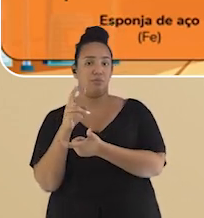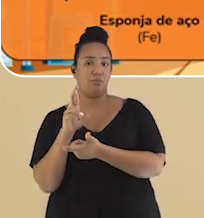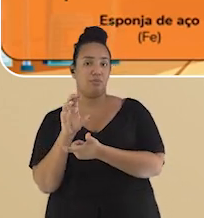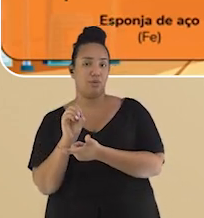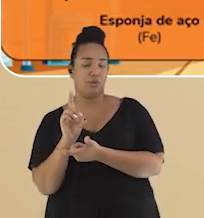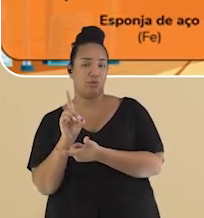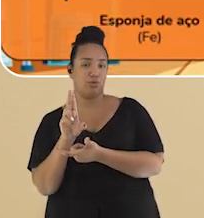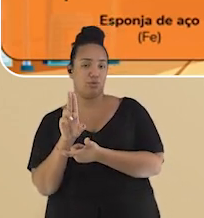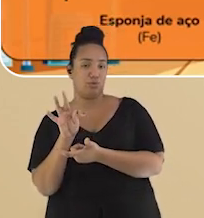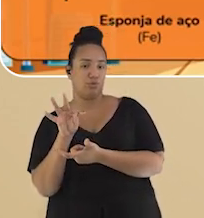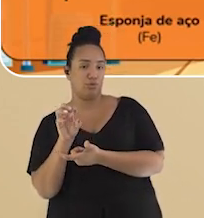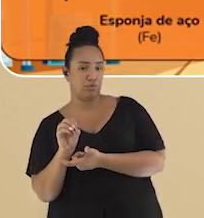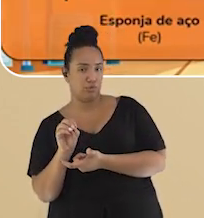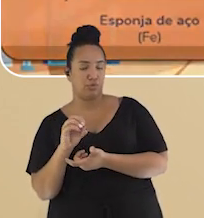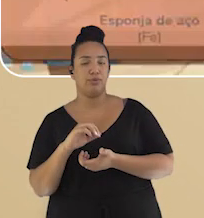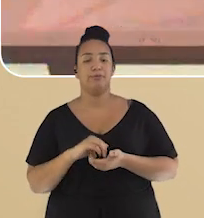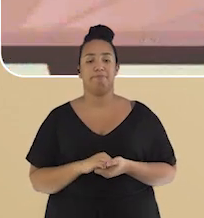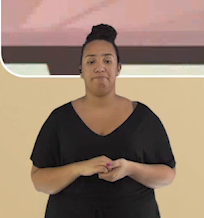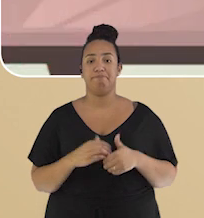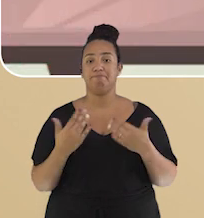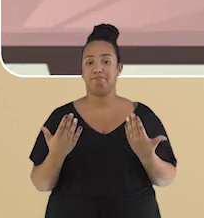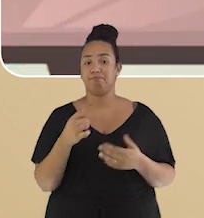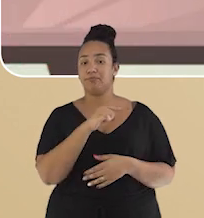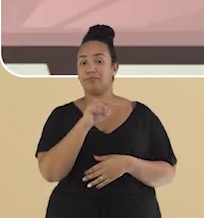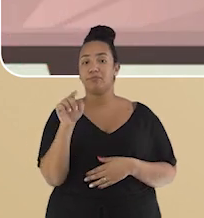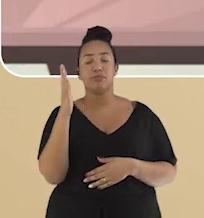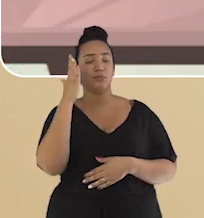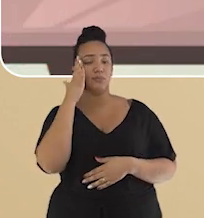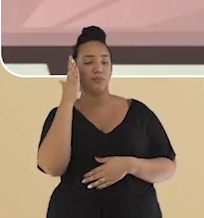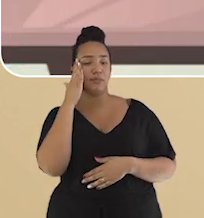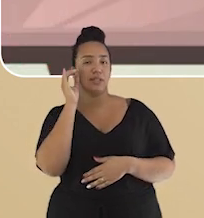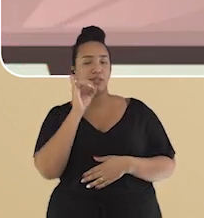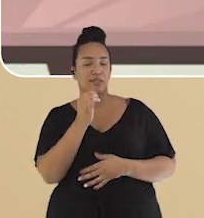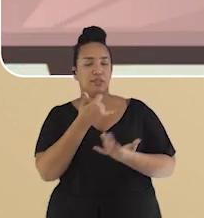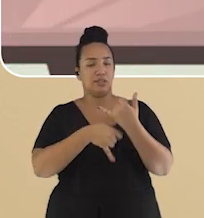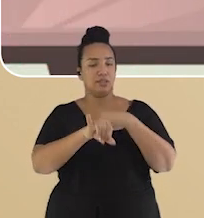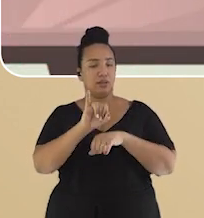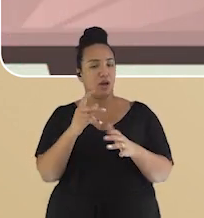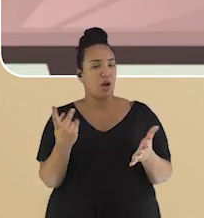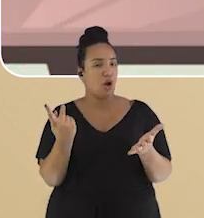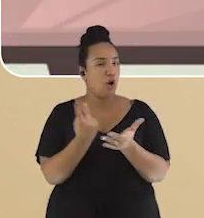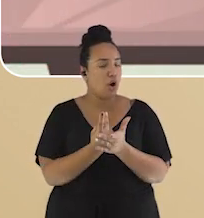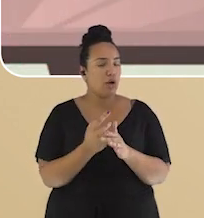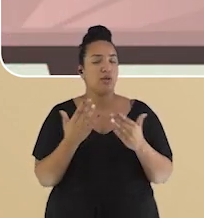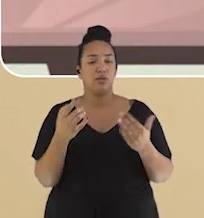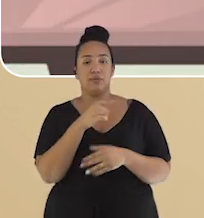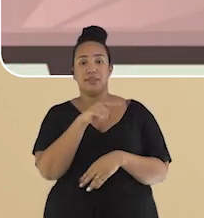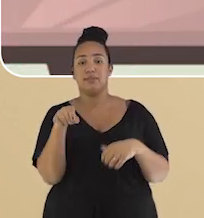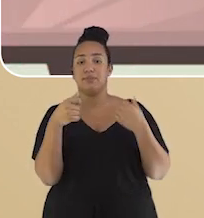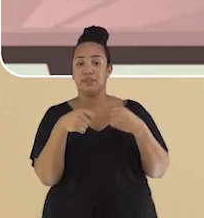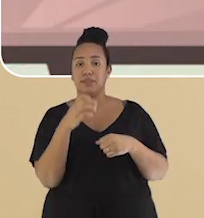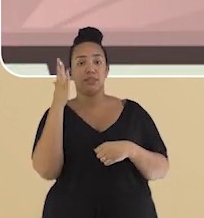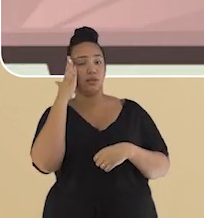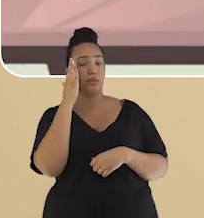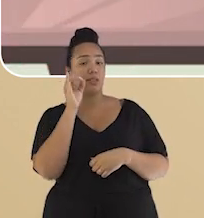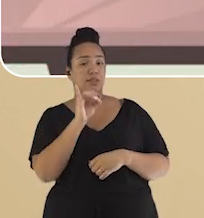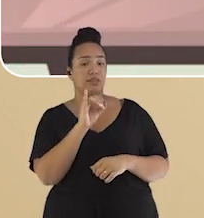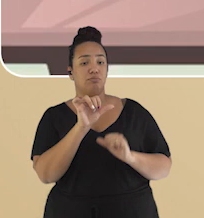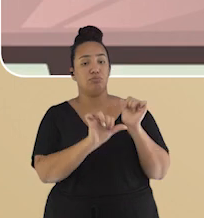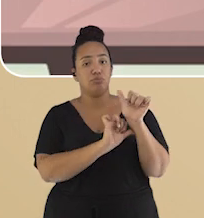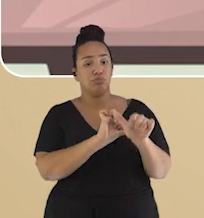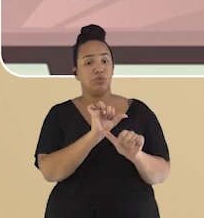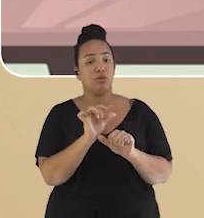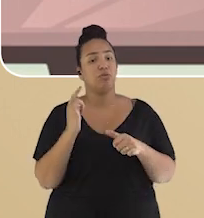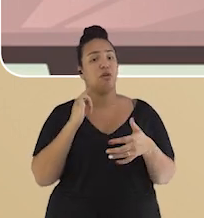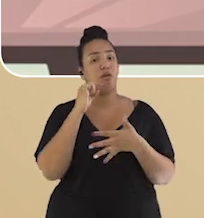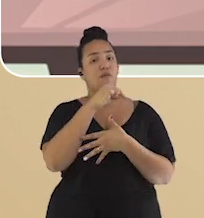lado direito da equação química. Para você saber se ocorreu uma reação química, basta observar se ocorrem alguns fatores durante a transformação,